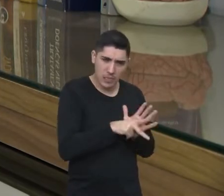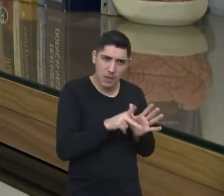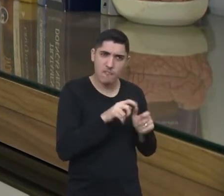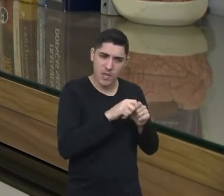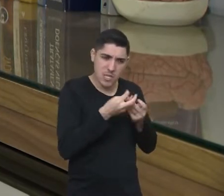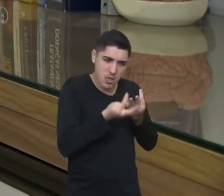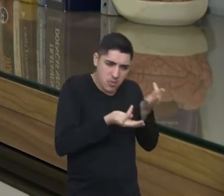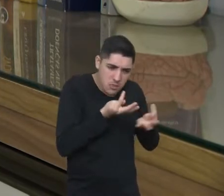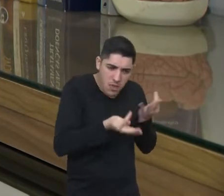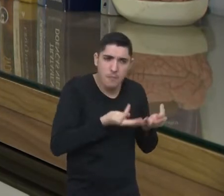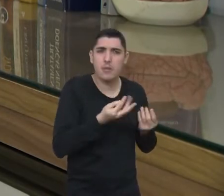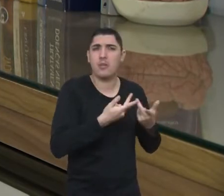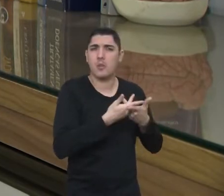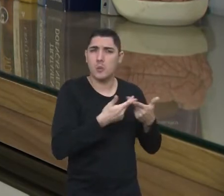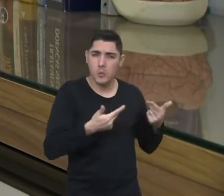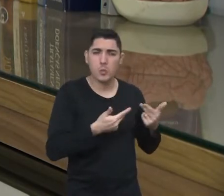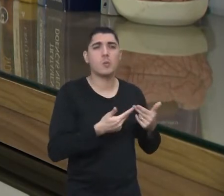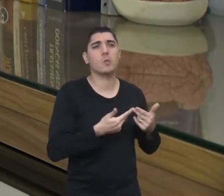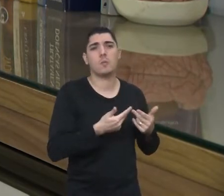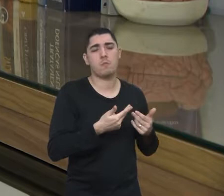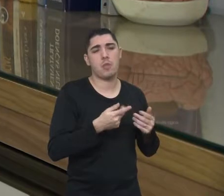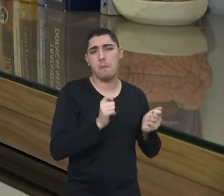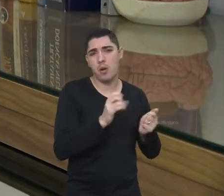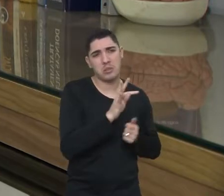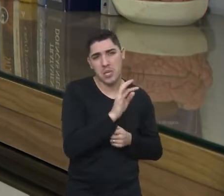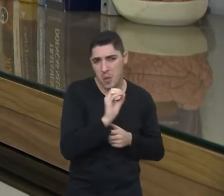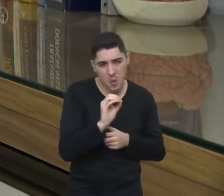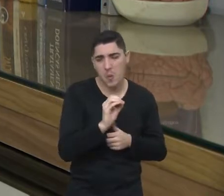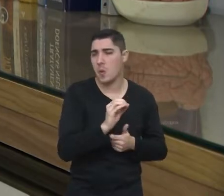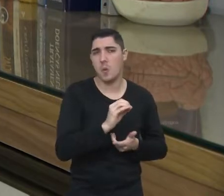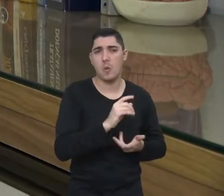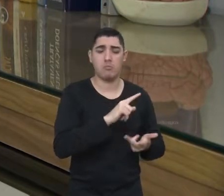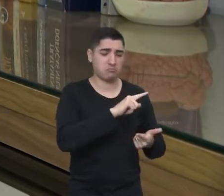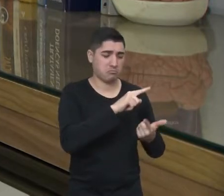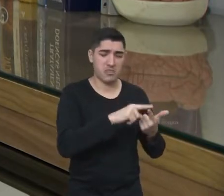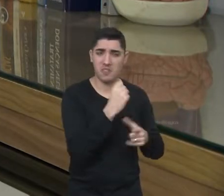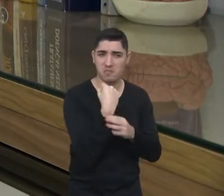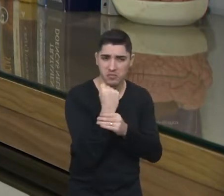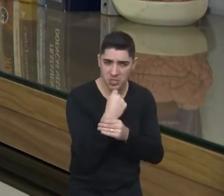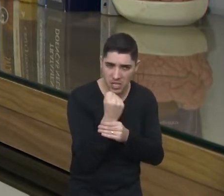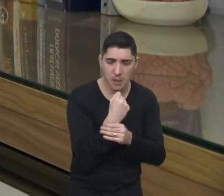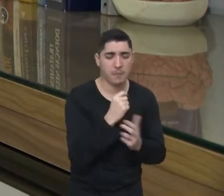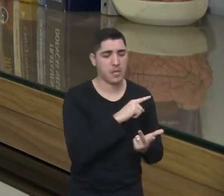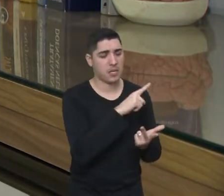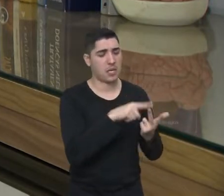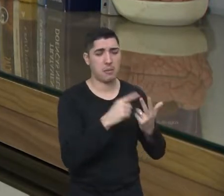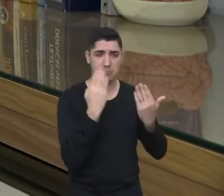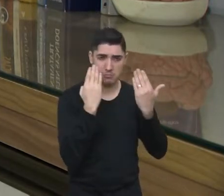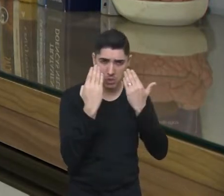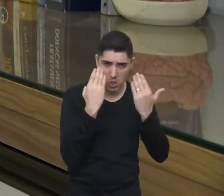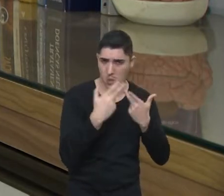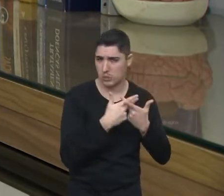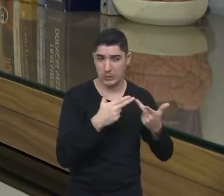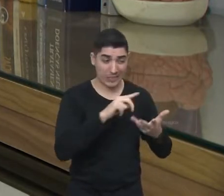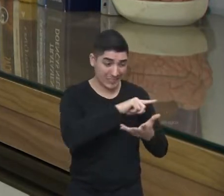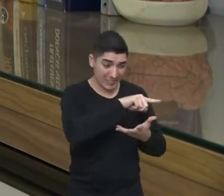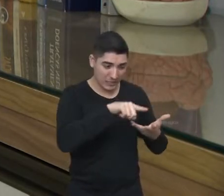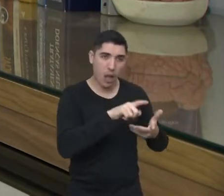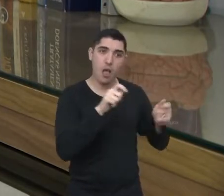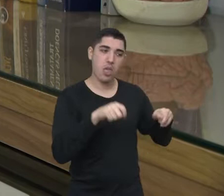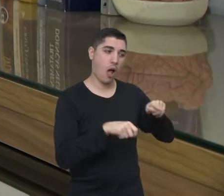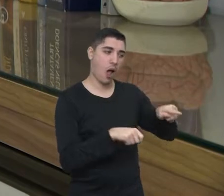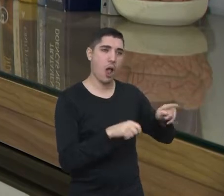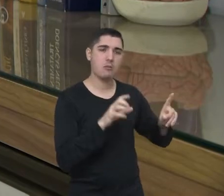com terapia, seja terapia ocupacional, fisioterapia, psicologia, tudo isso